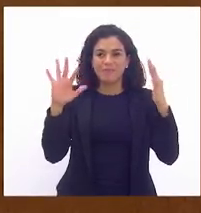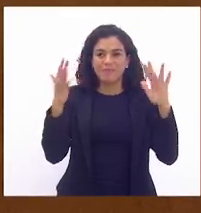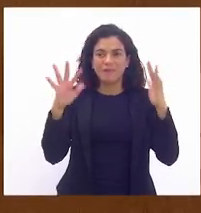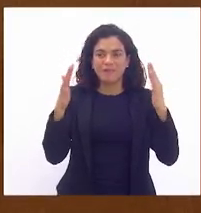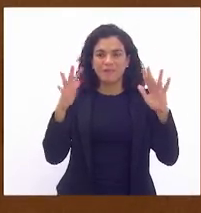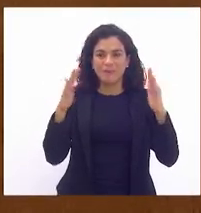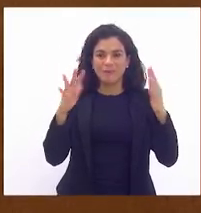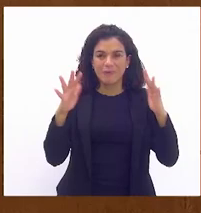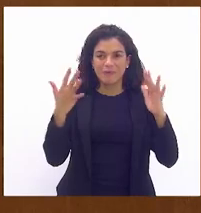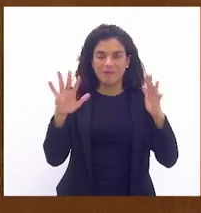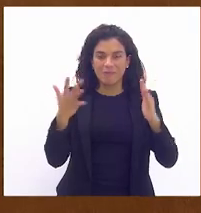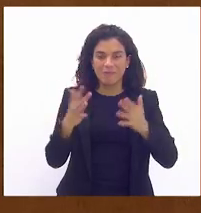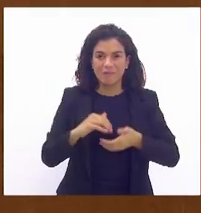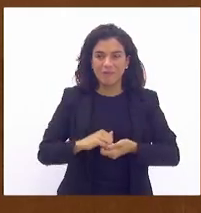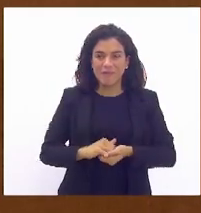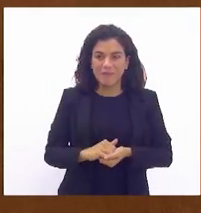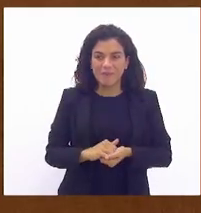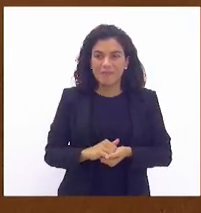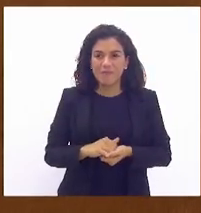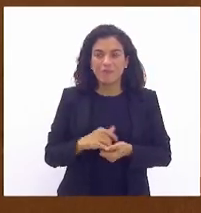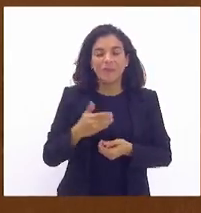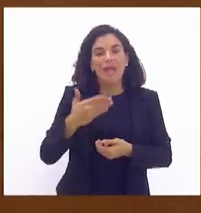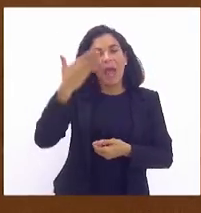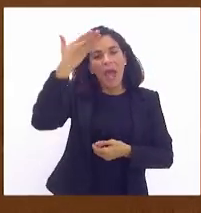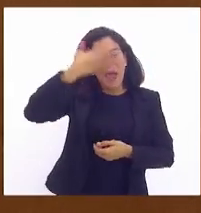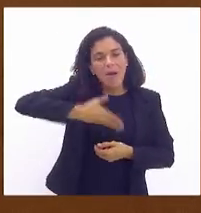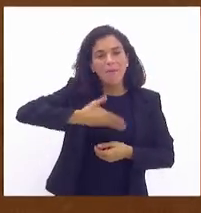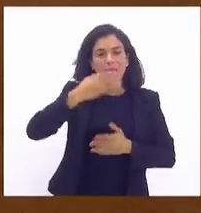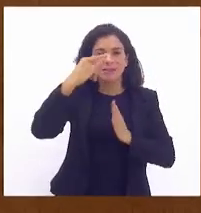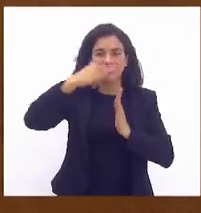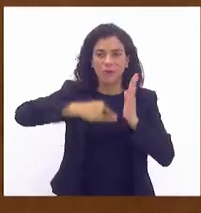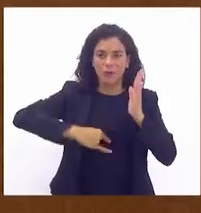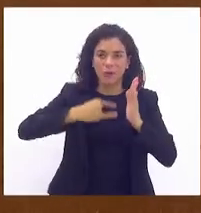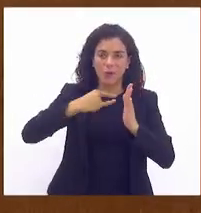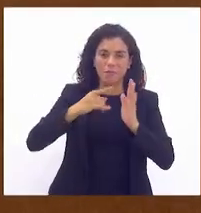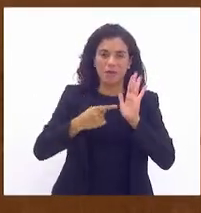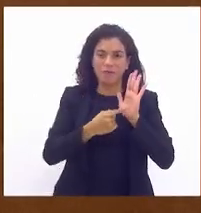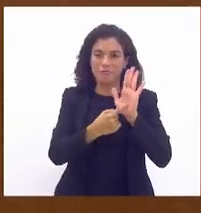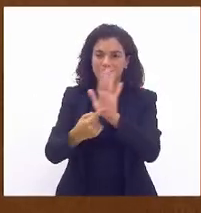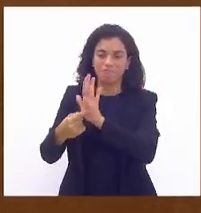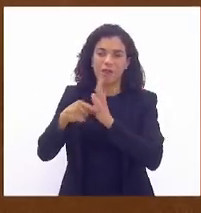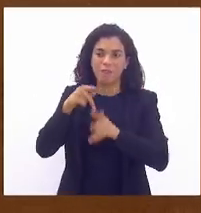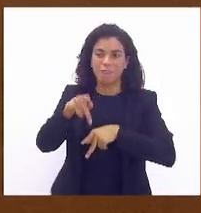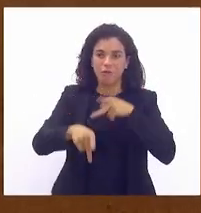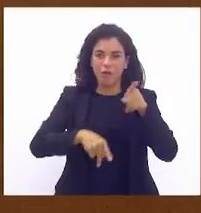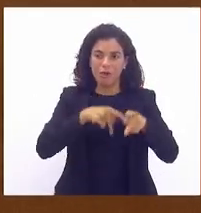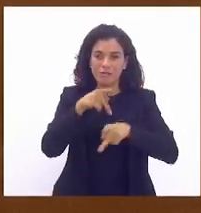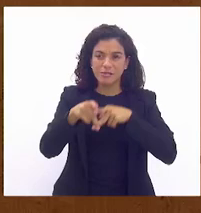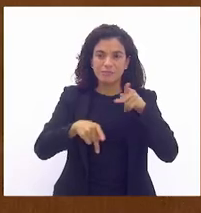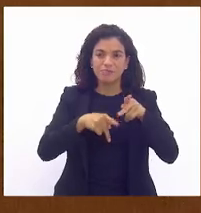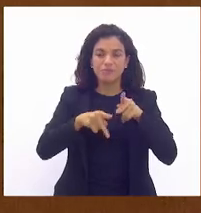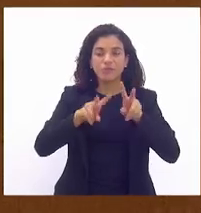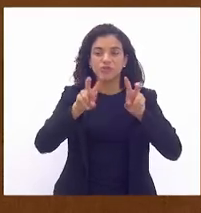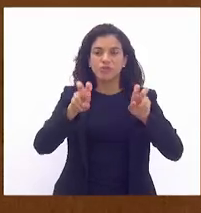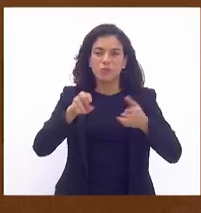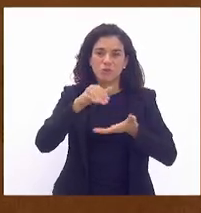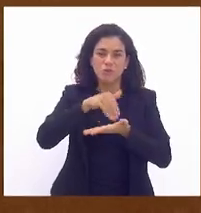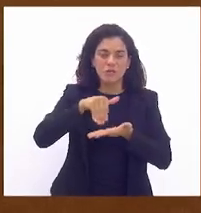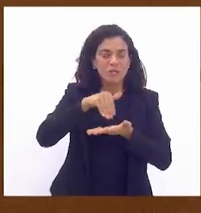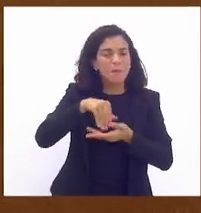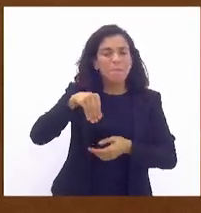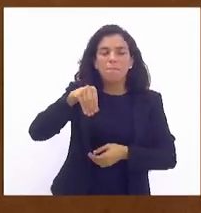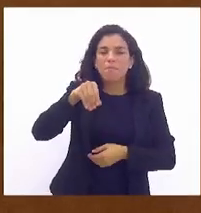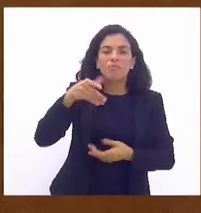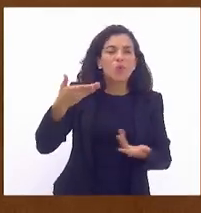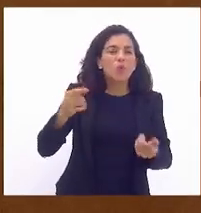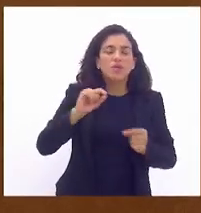Para poder amenizar o sofrimento da população no que traz as partículas sedimentadas do concreto que